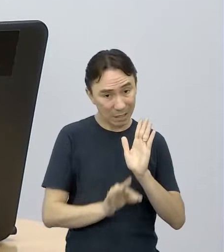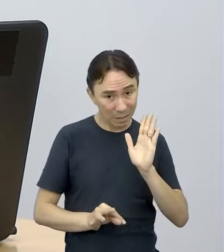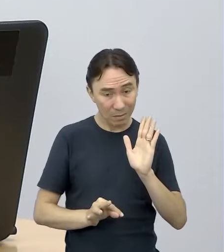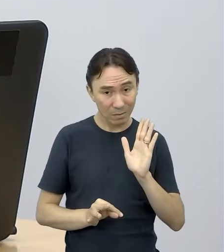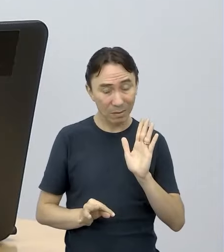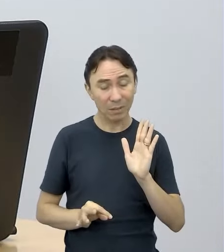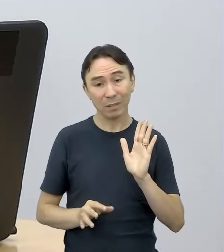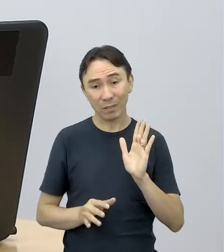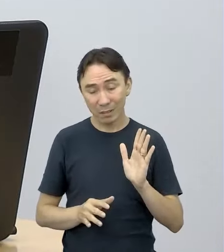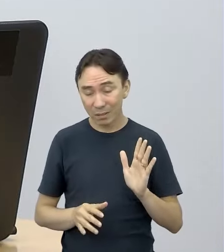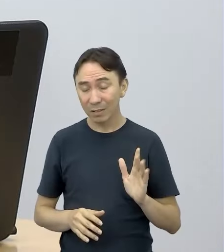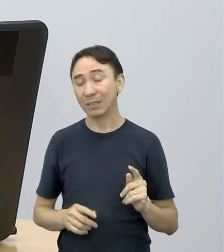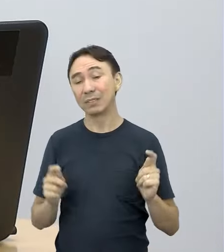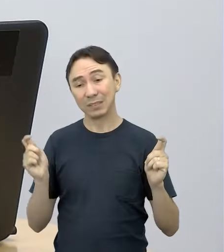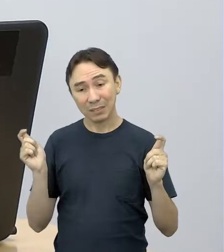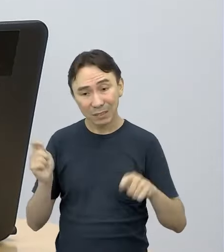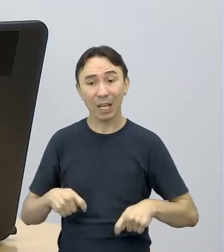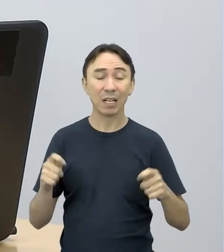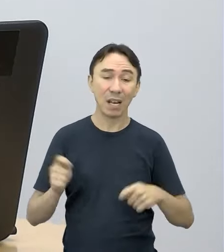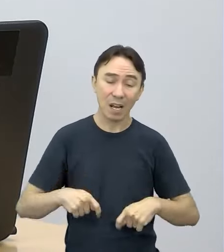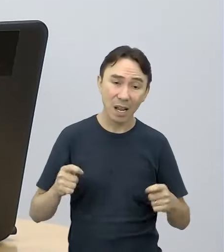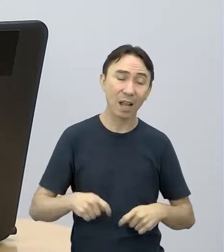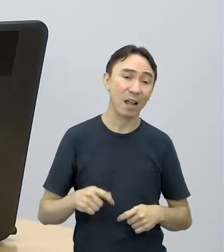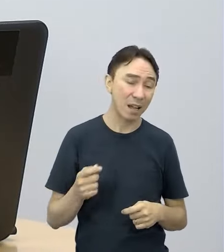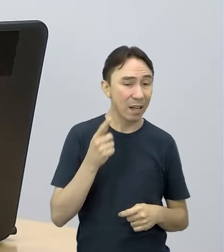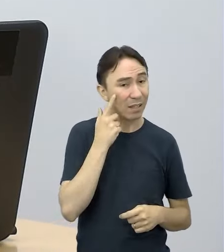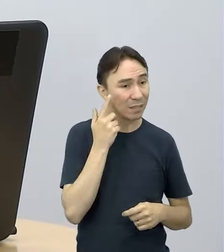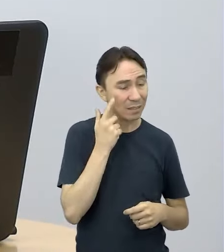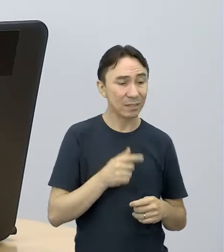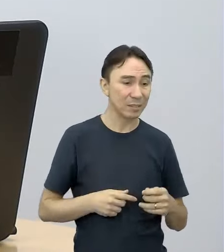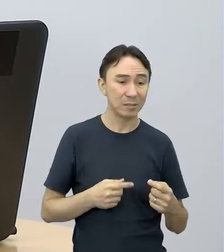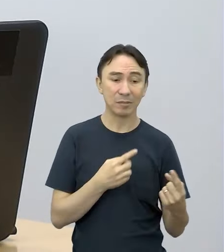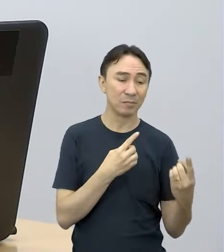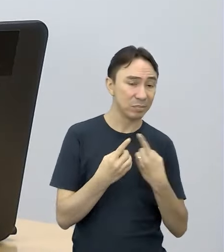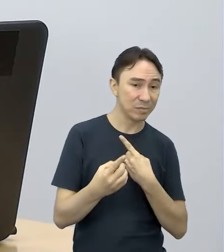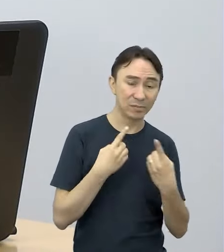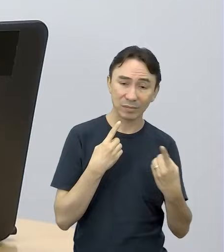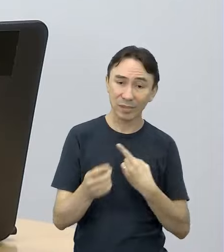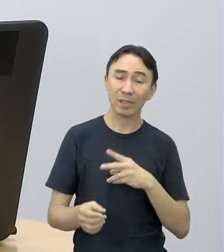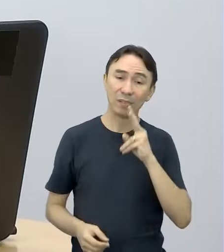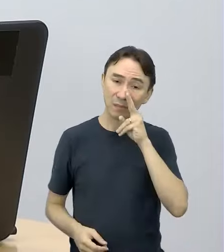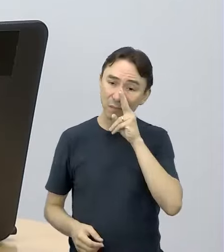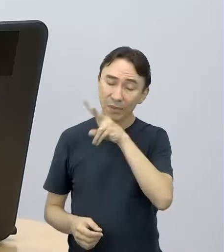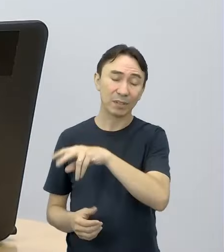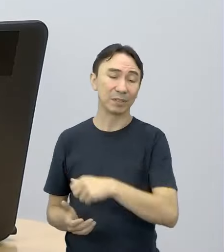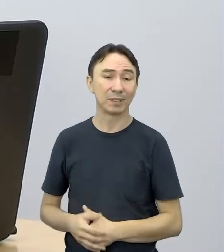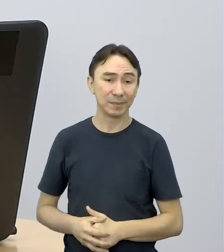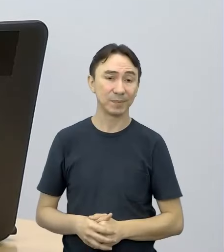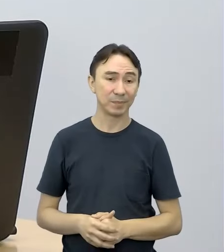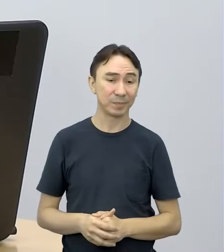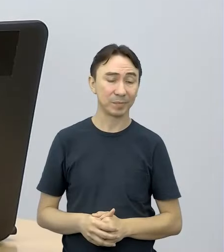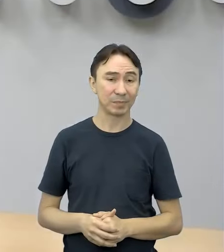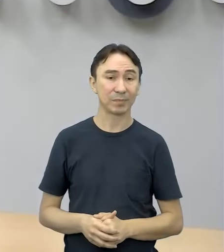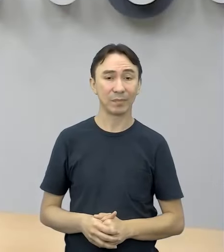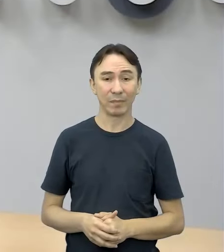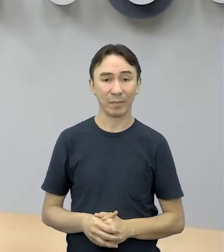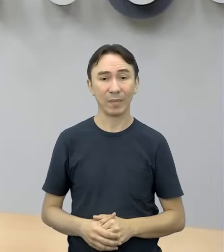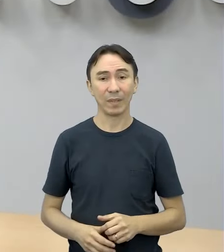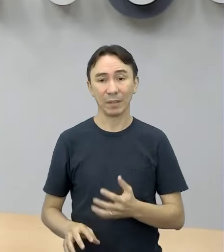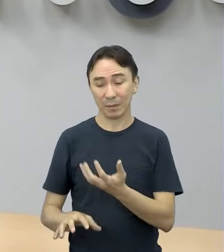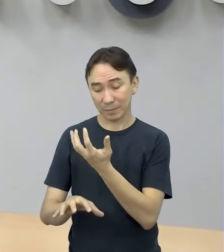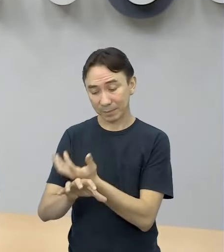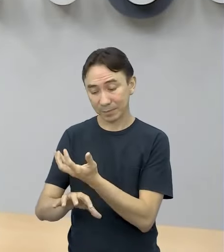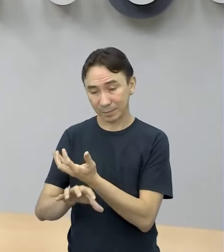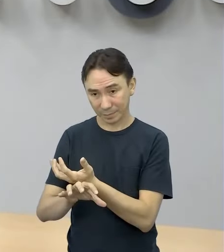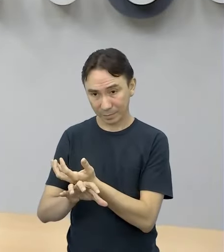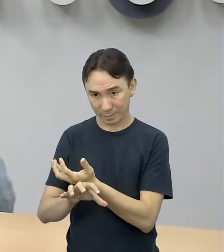uma base de discussão muito mais sólida. A possibilidade de integração aqui, ela ocorre, né, principalmente no componente